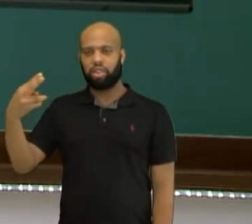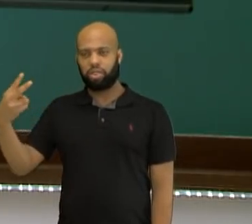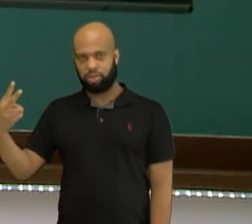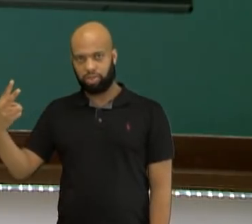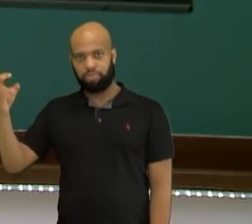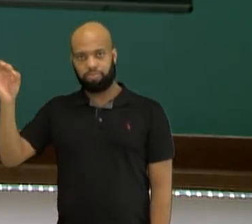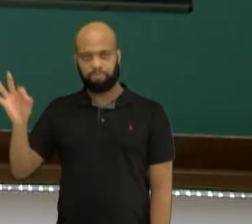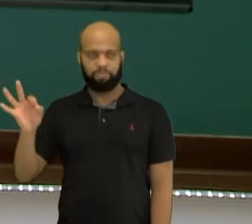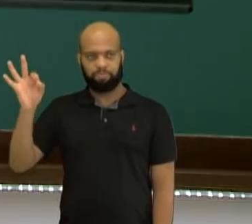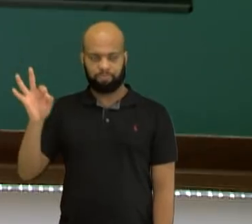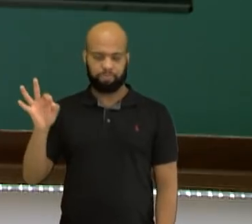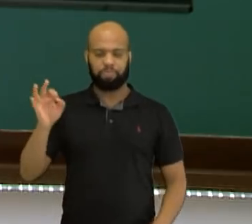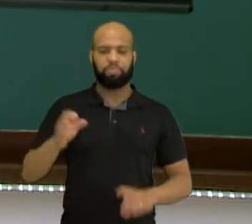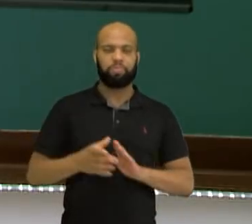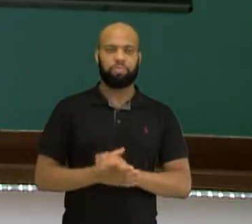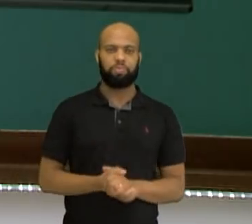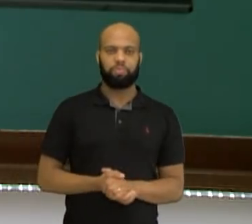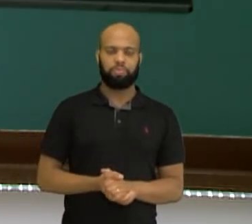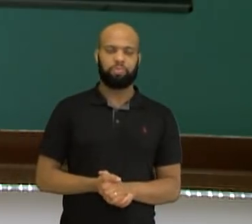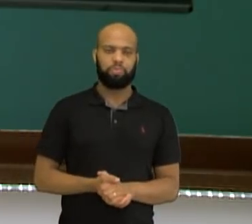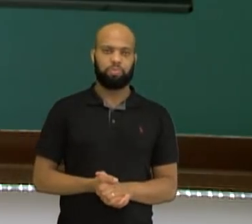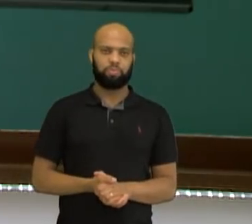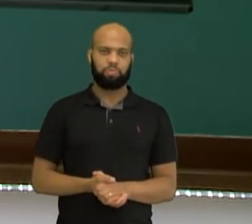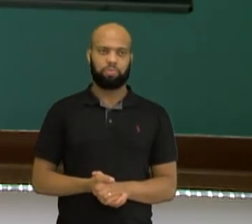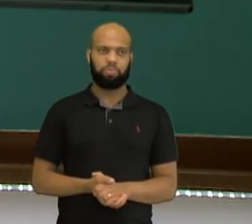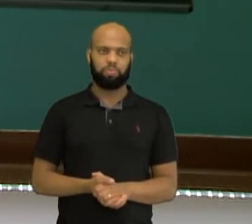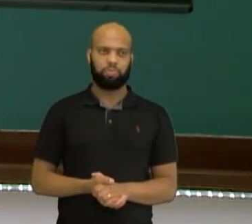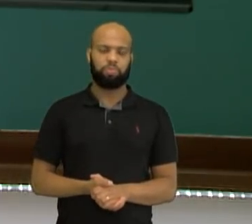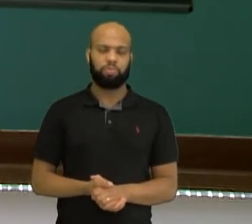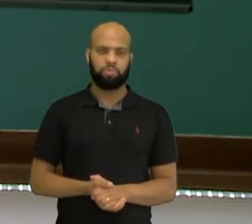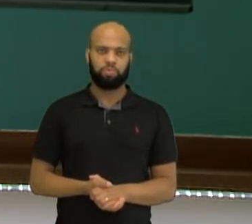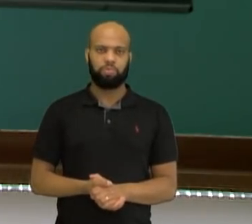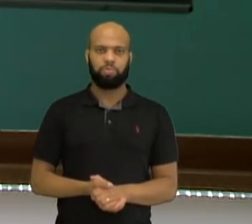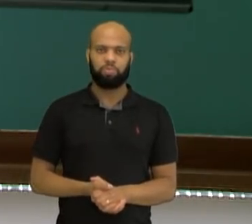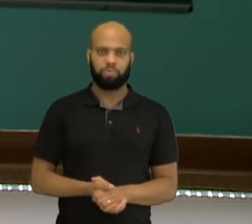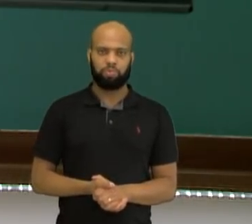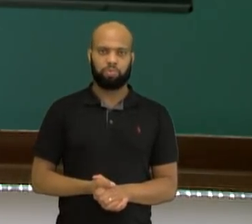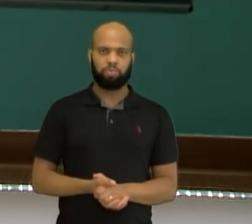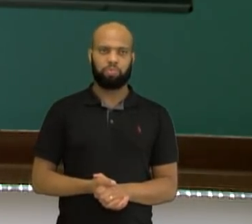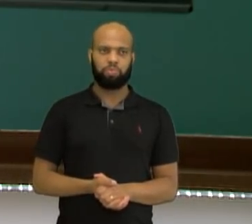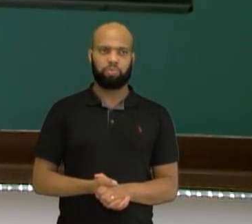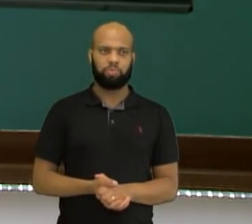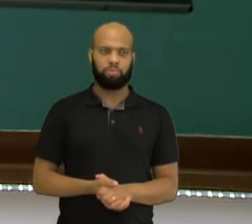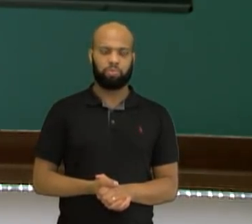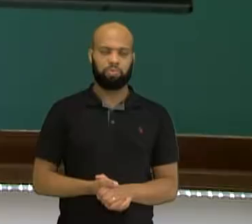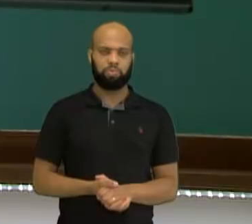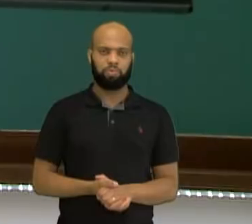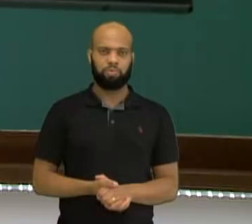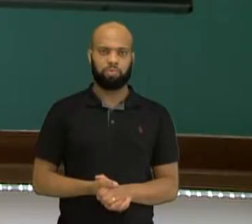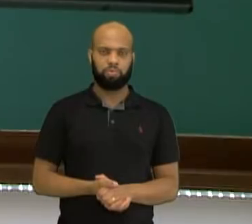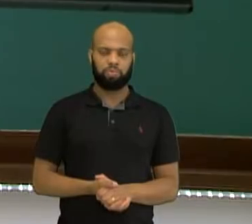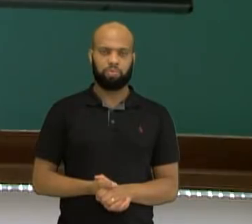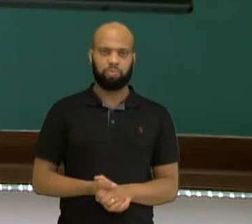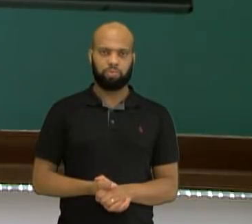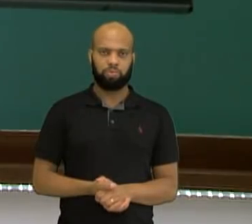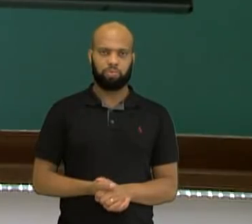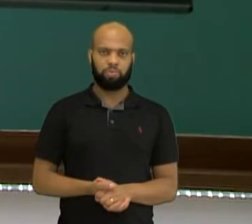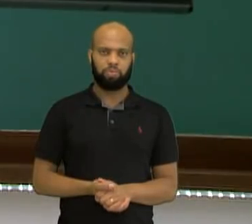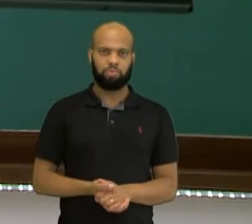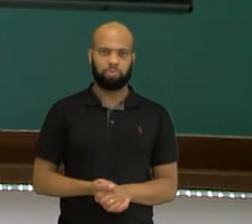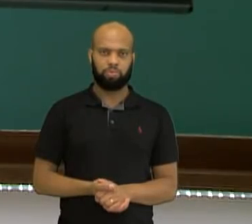0,42. Deslocando a vírgula 2 casas para a direita, ou multiplicando por 100, que é a mesma coisa, você vai ter